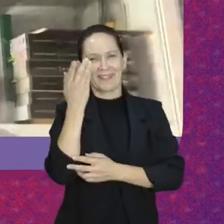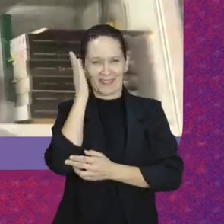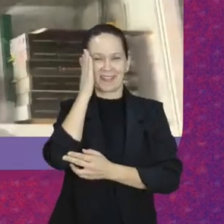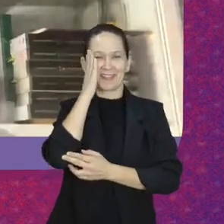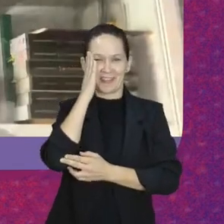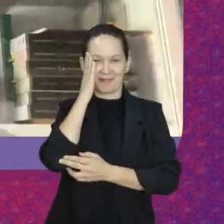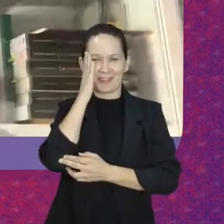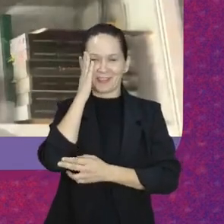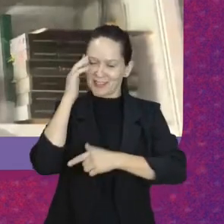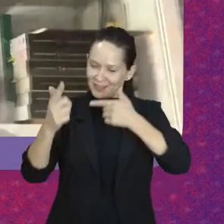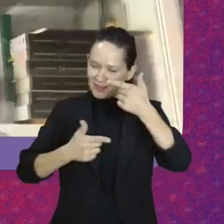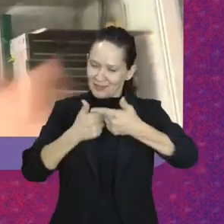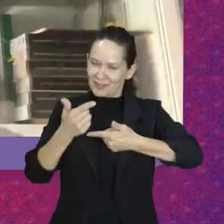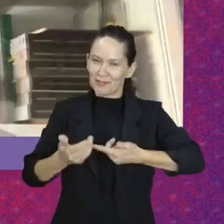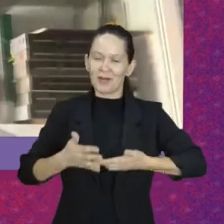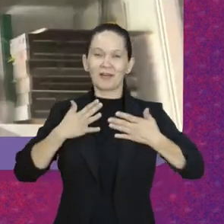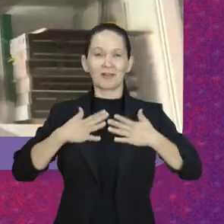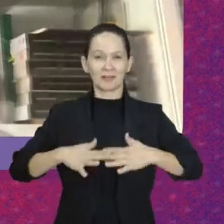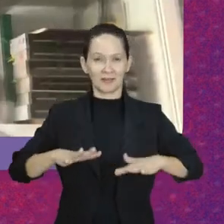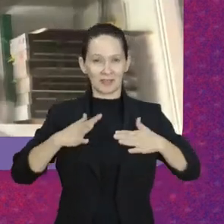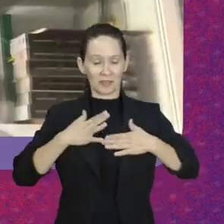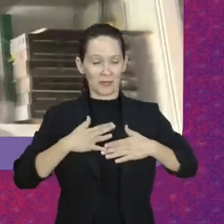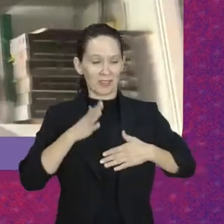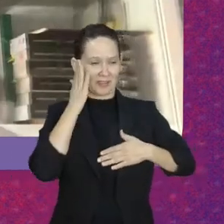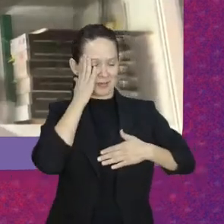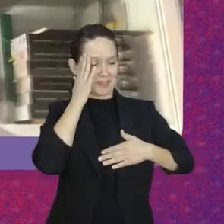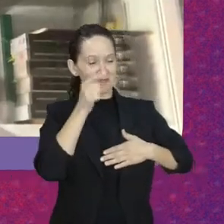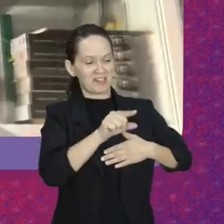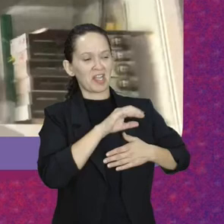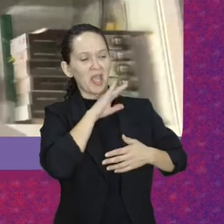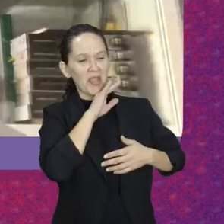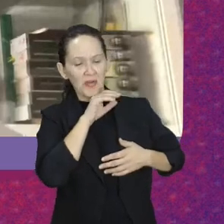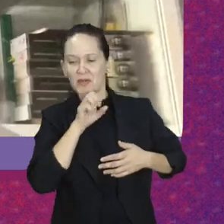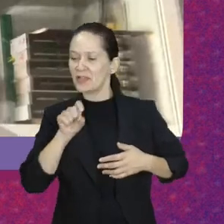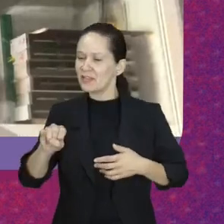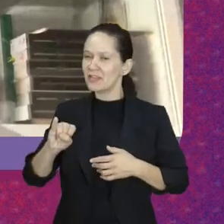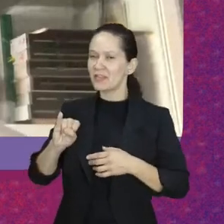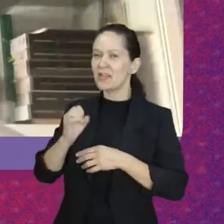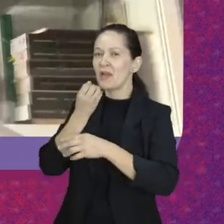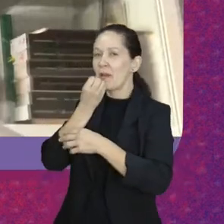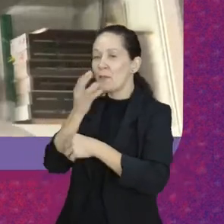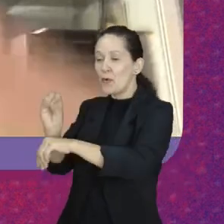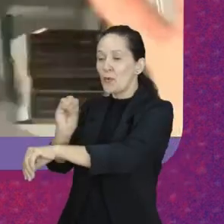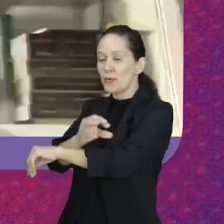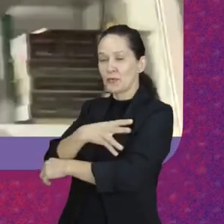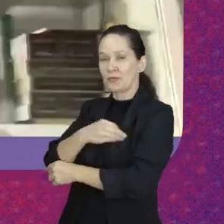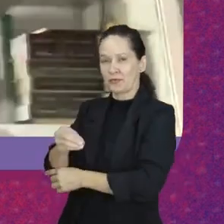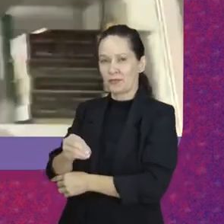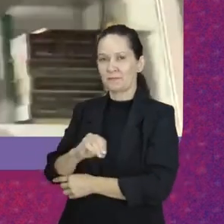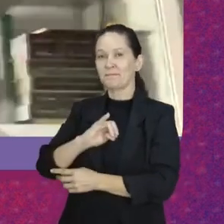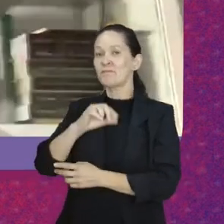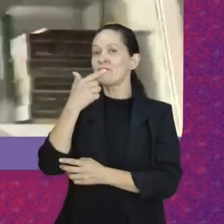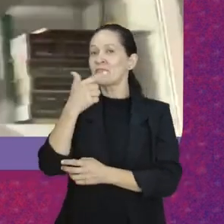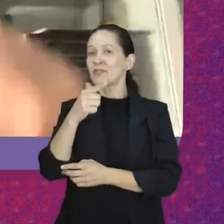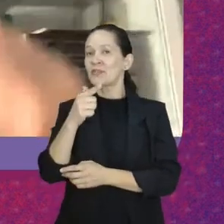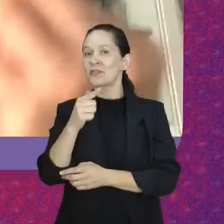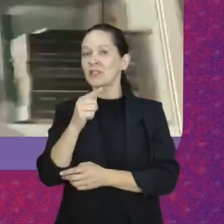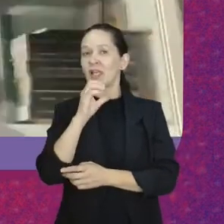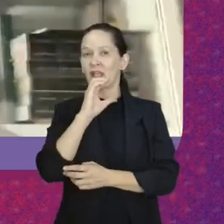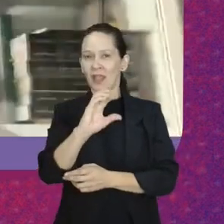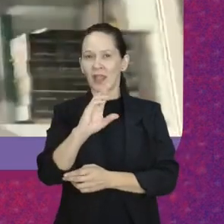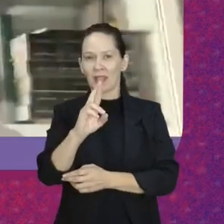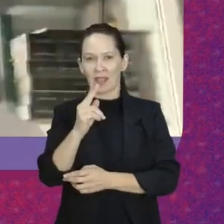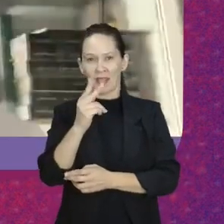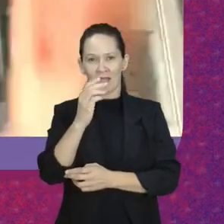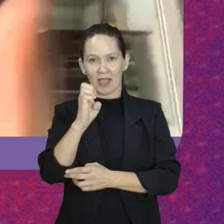e sabemos o que é quando a creche não funciona, sabemos o que é quando você não tem a creche, o